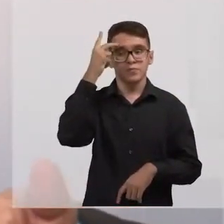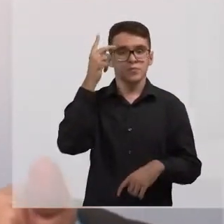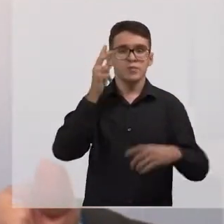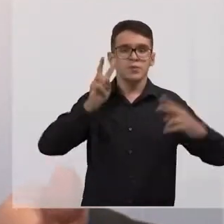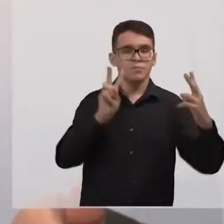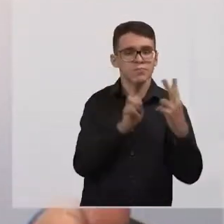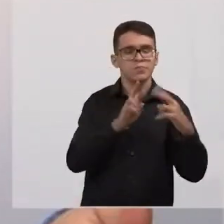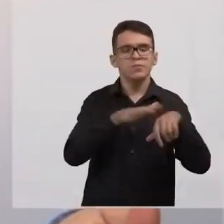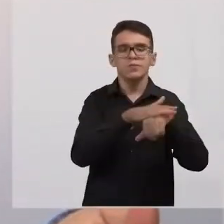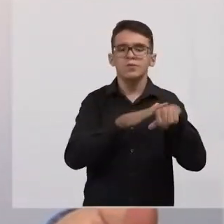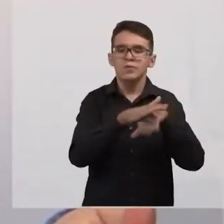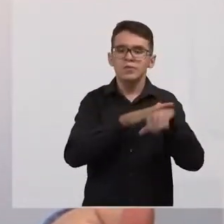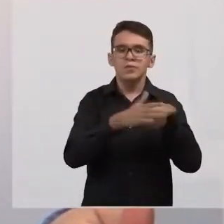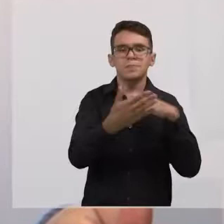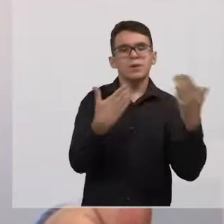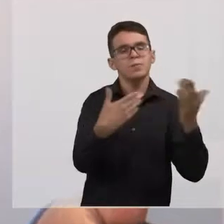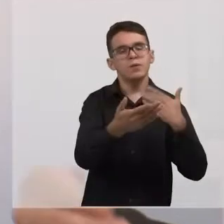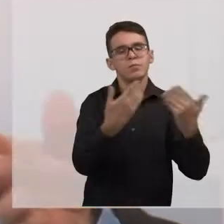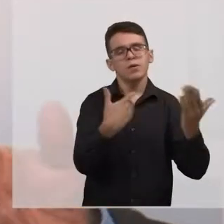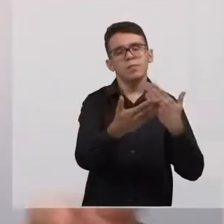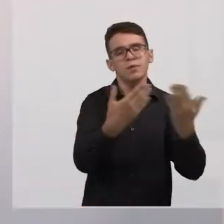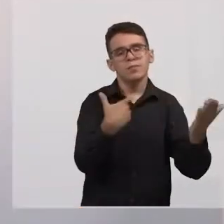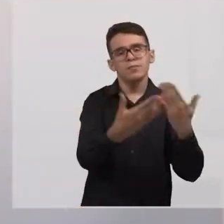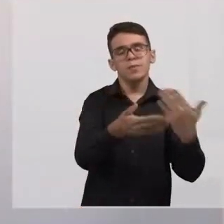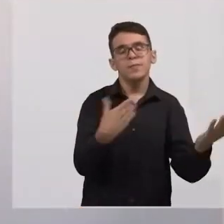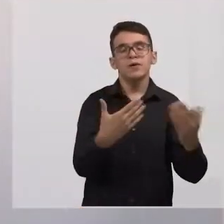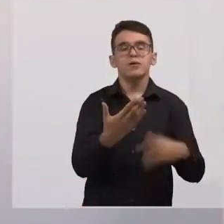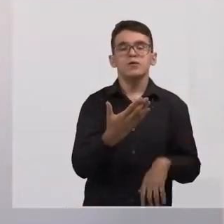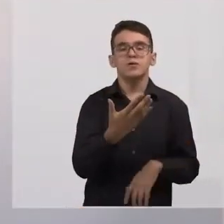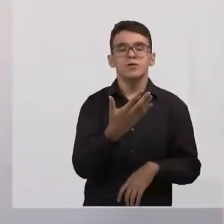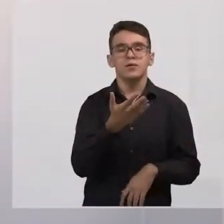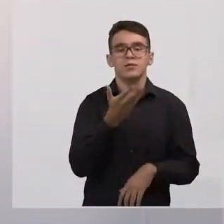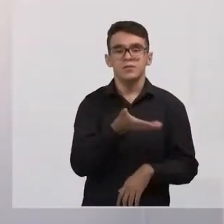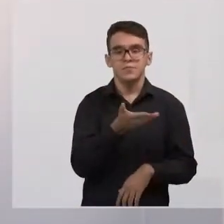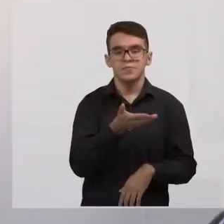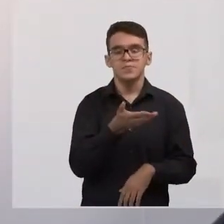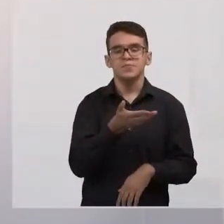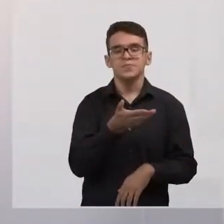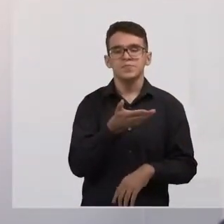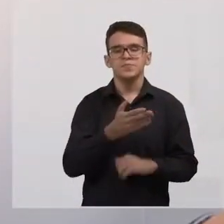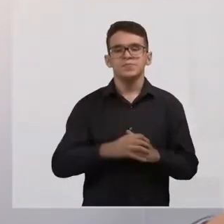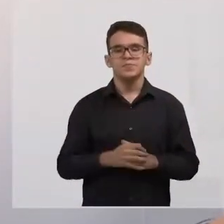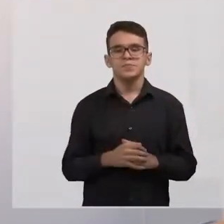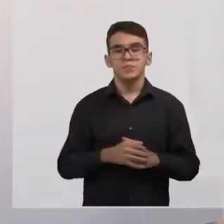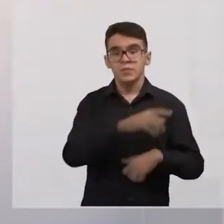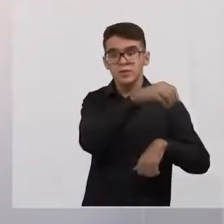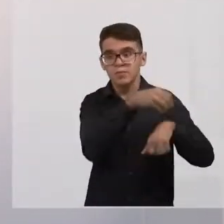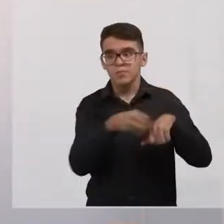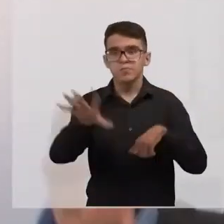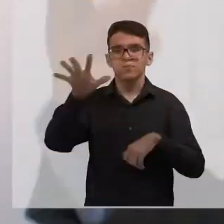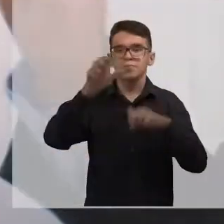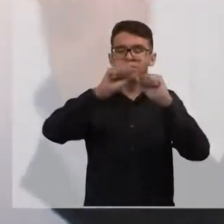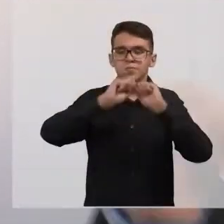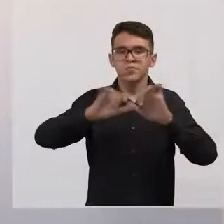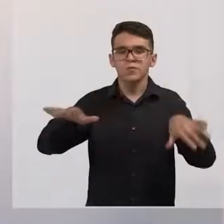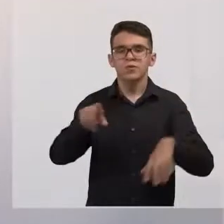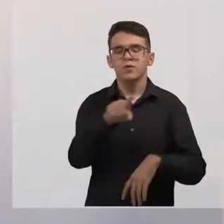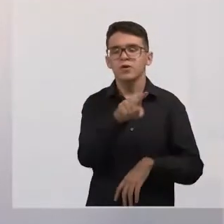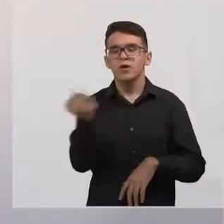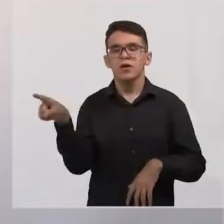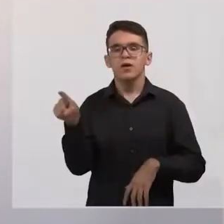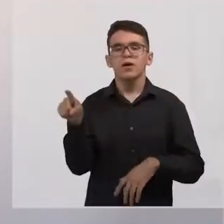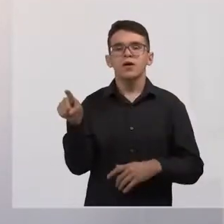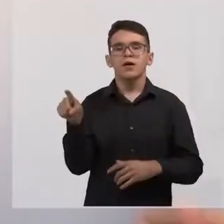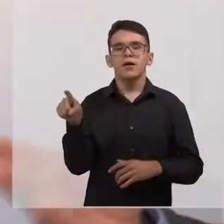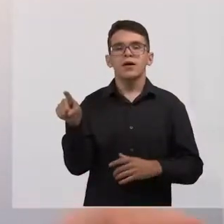no bate-papo que eles tiveram e que eles depois passaram para a imprensa se preocupa